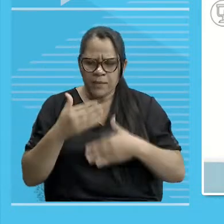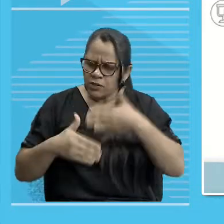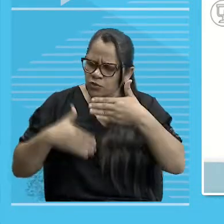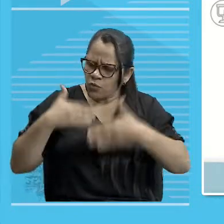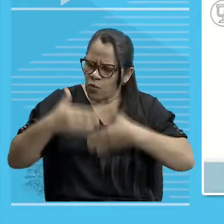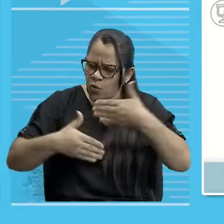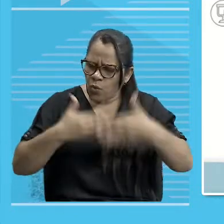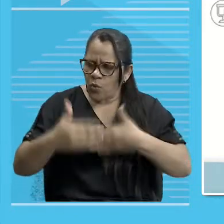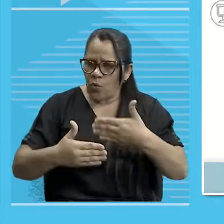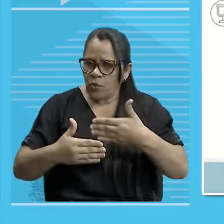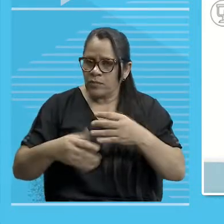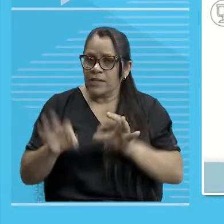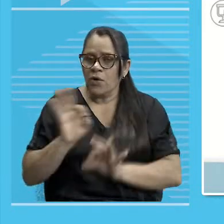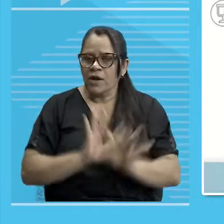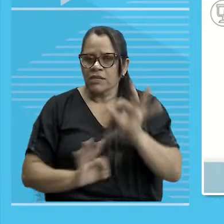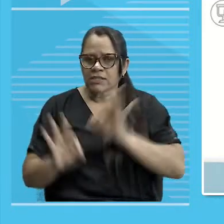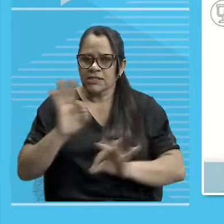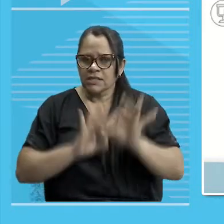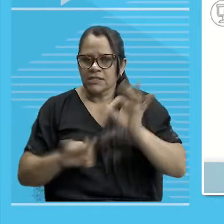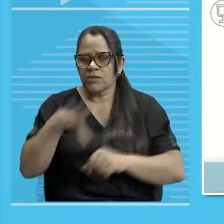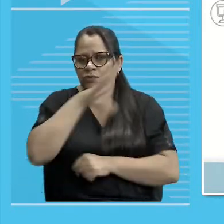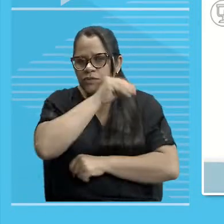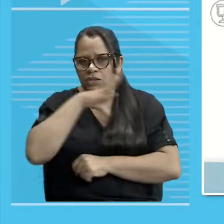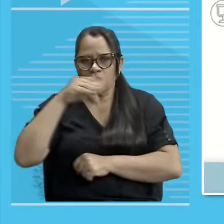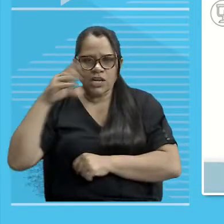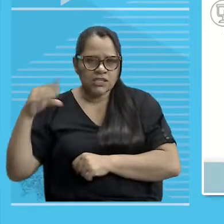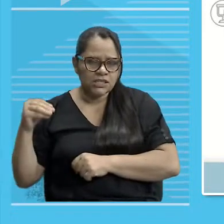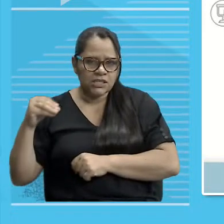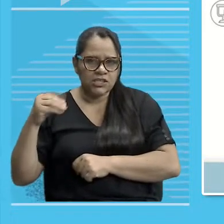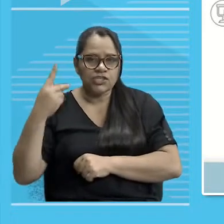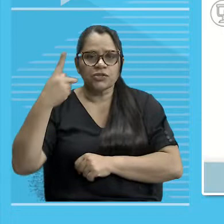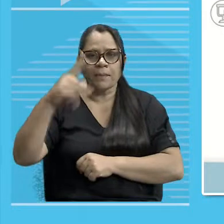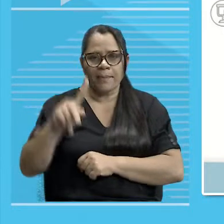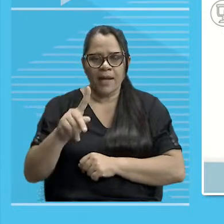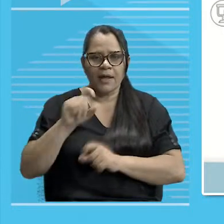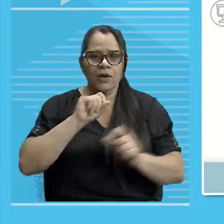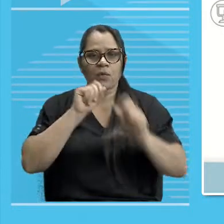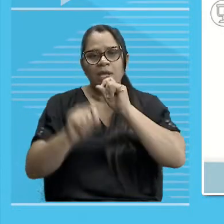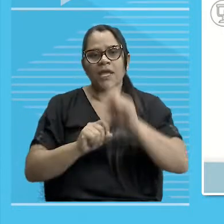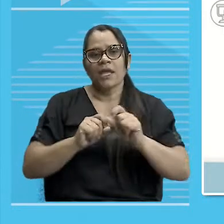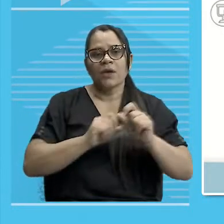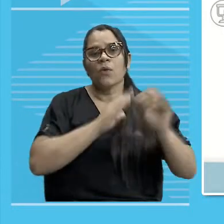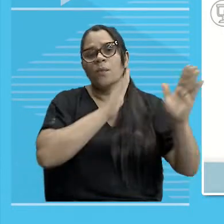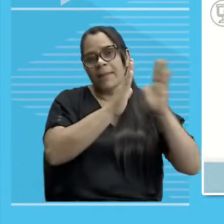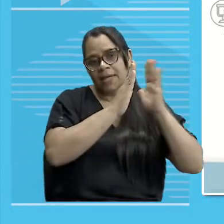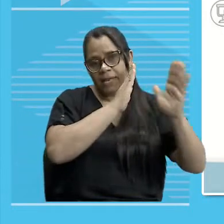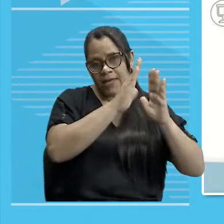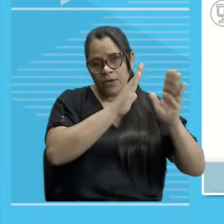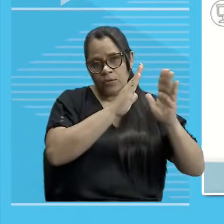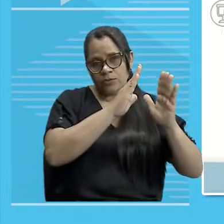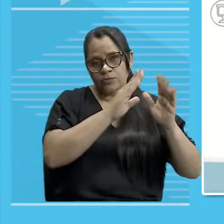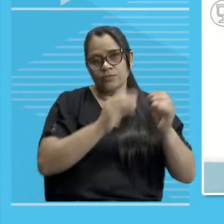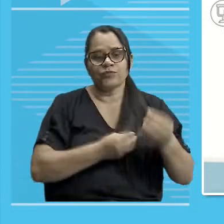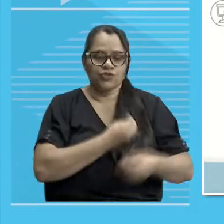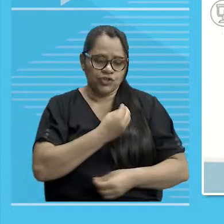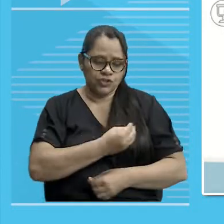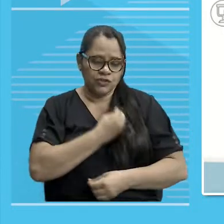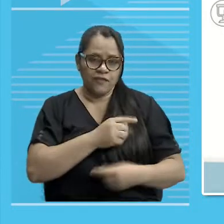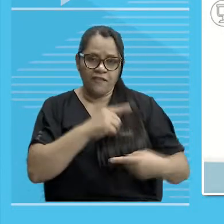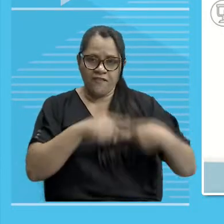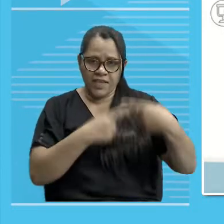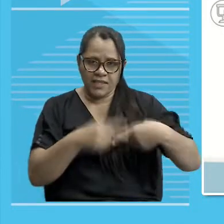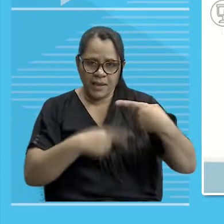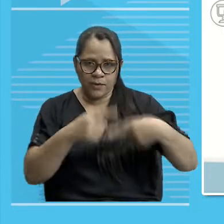o adolescente, para preparar a adolescente para o período de reprodução, período reprodutivo.